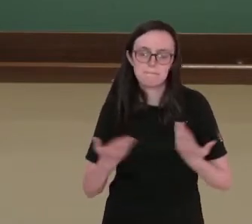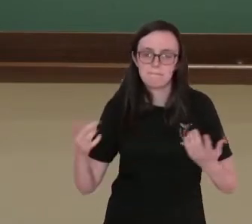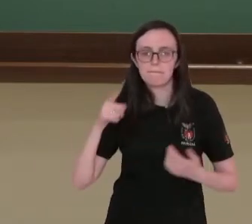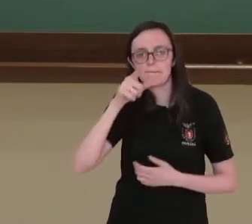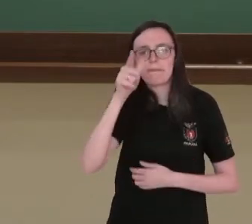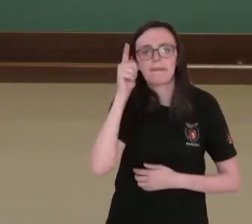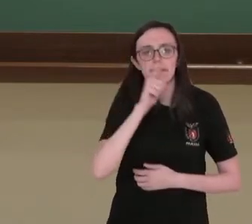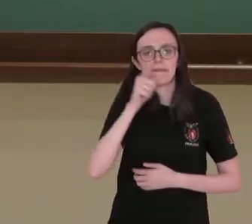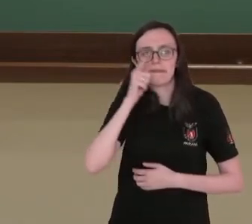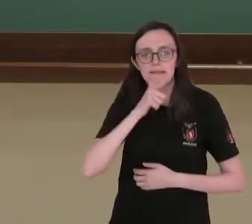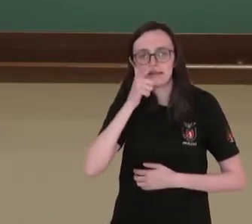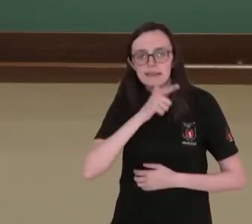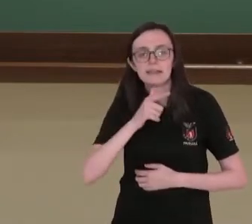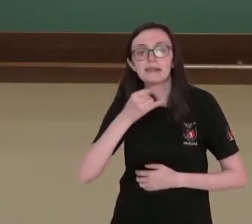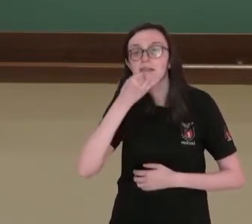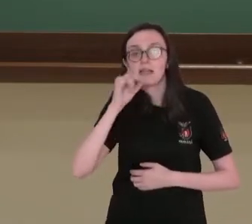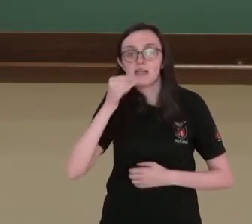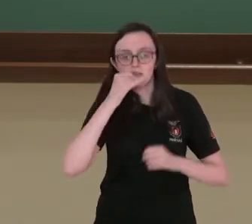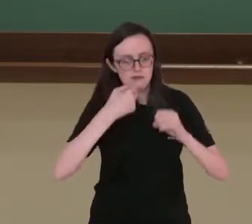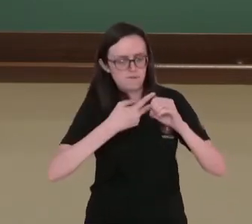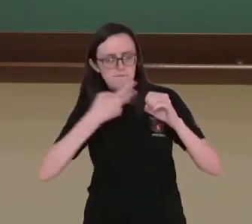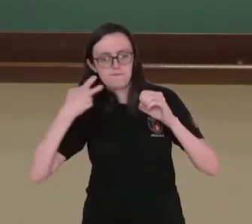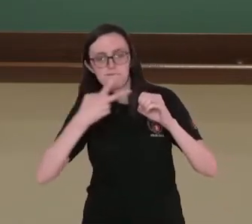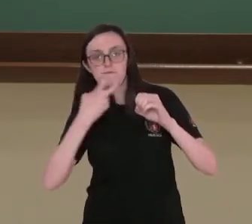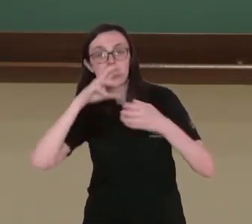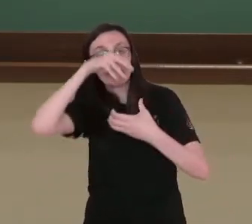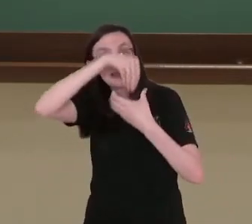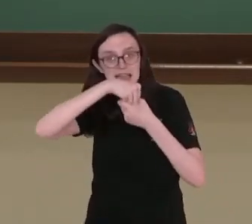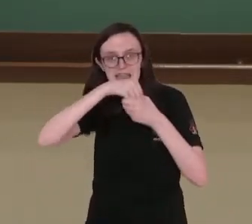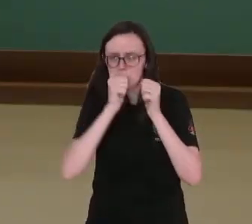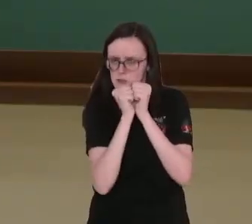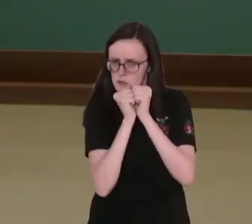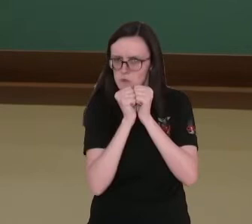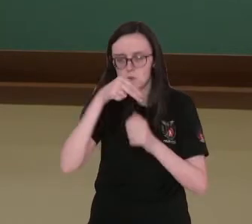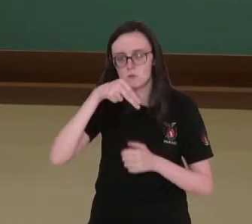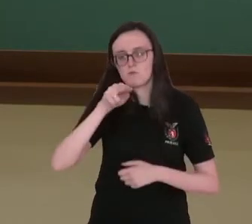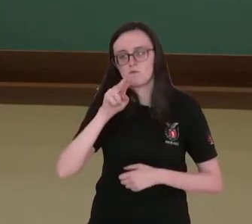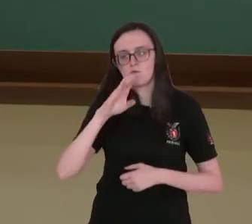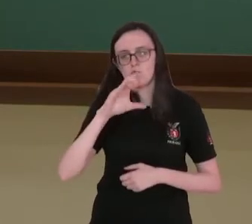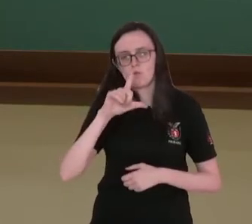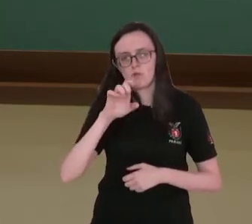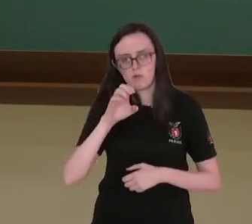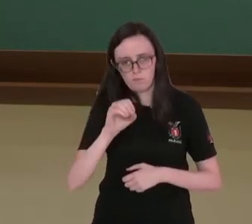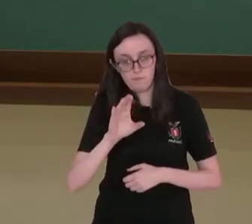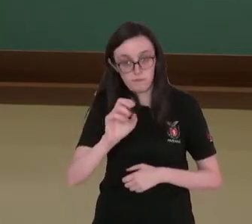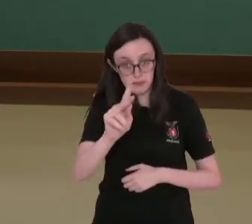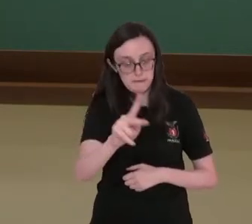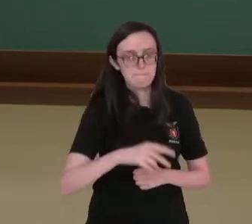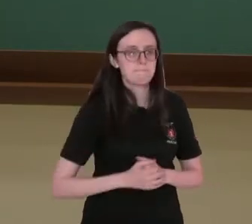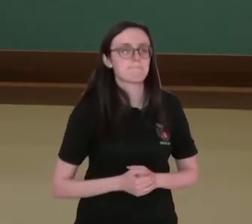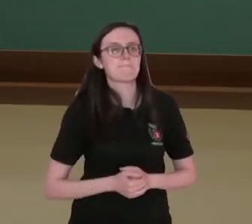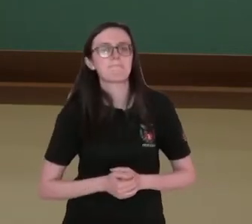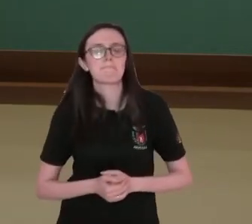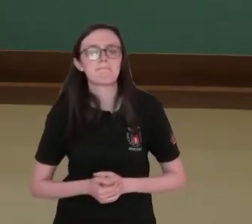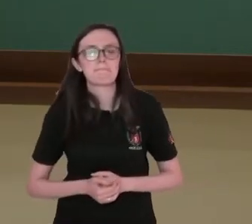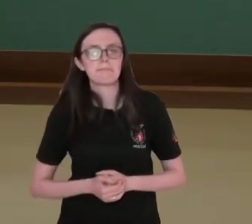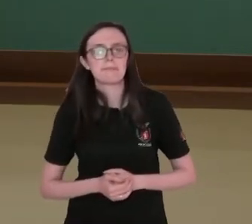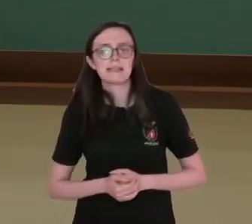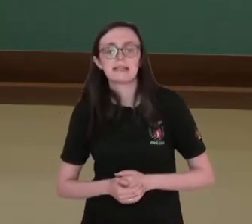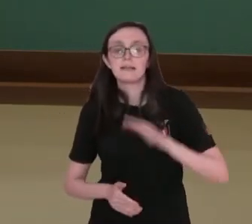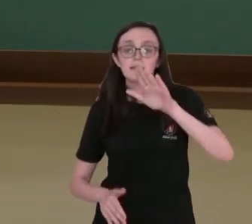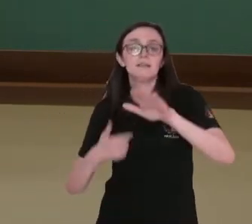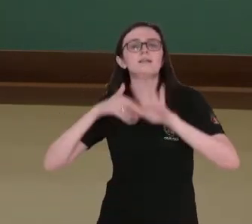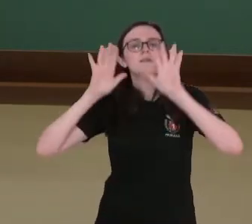consegue extrair a energia do núcleo atômico. Beleza? Então, olha só, vamos lá. Galera, assim,